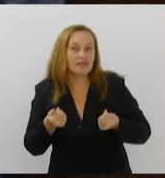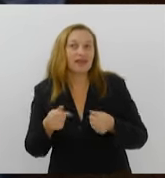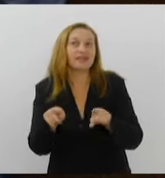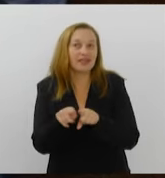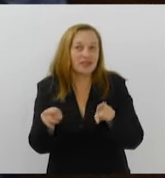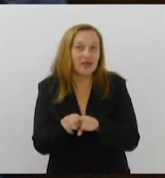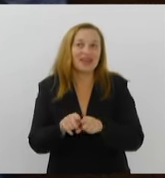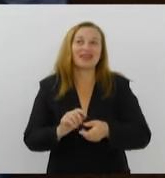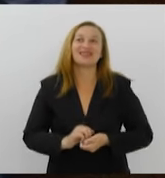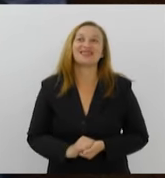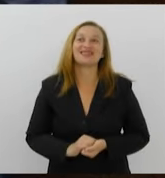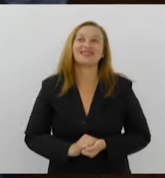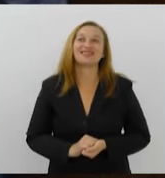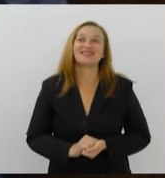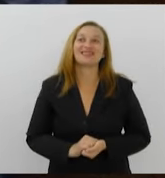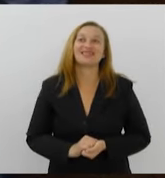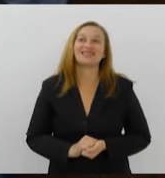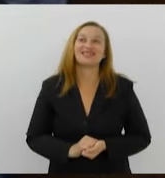sensibilidade.